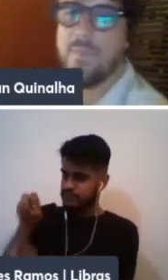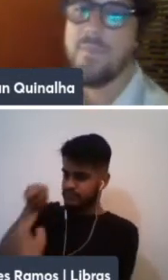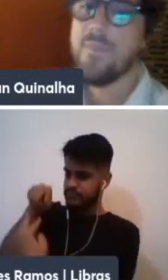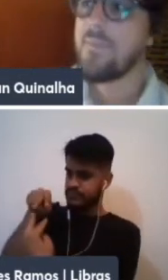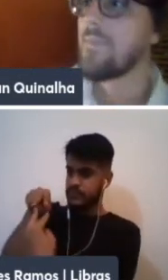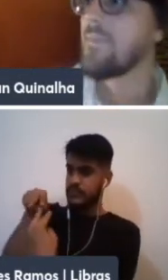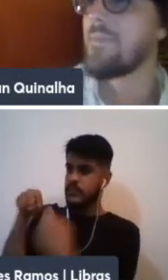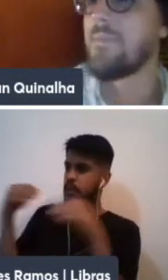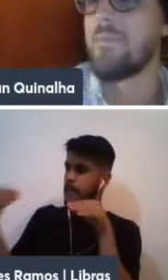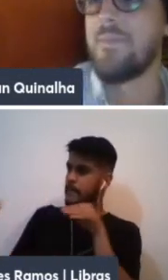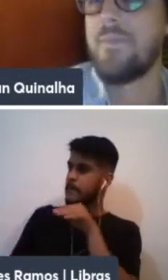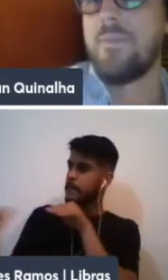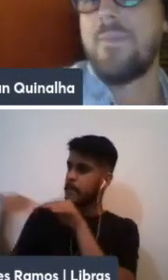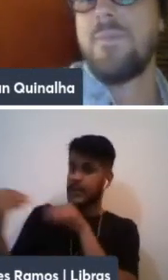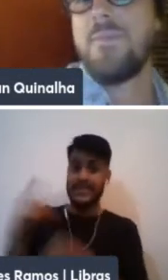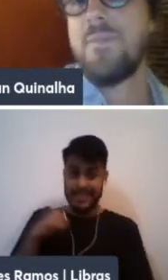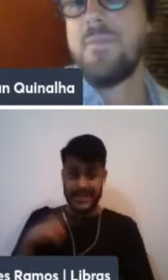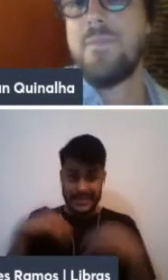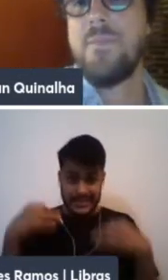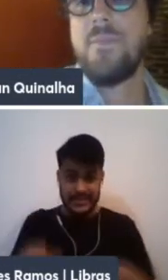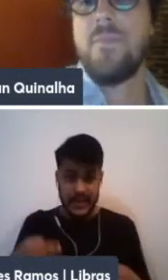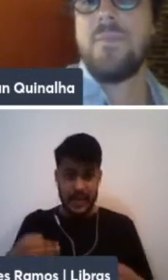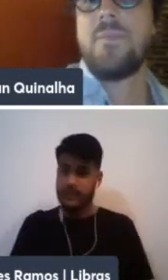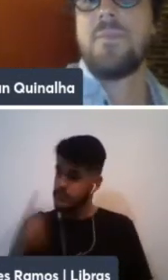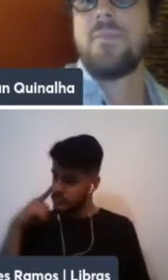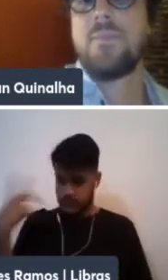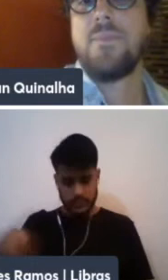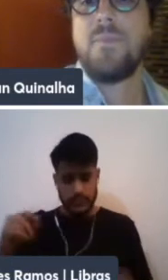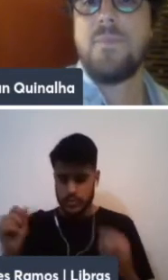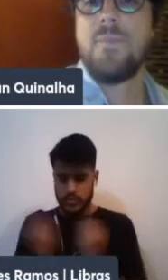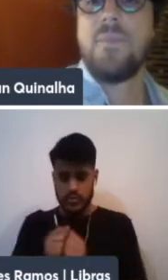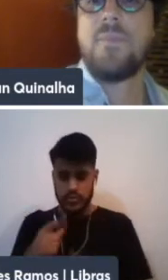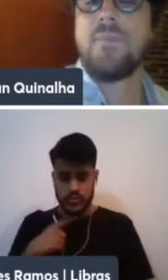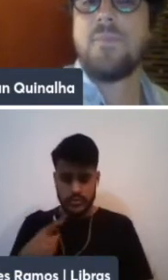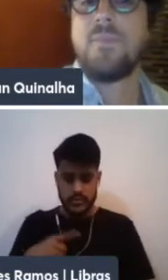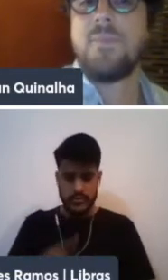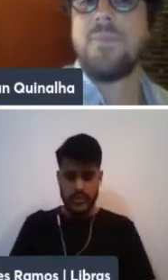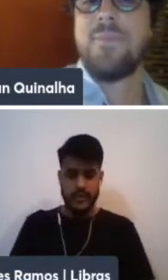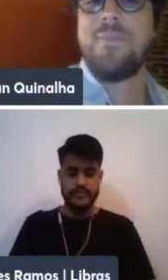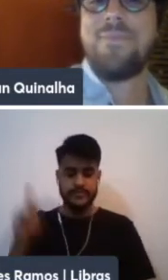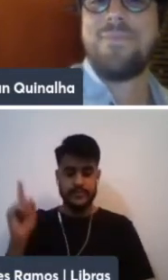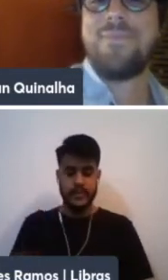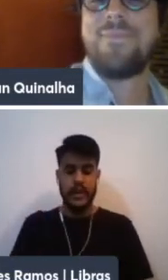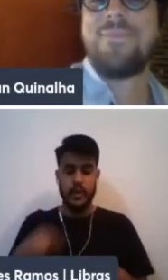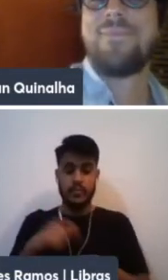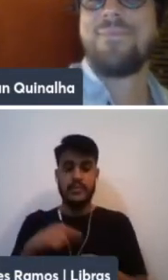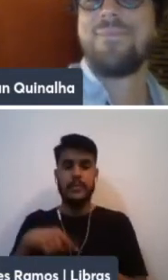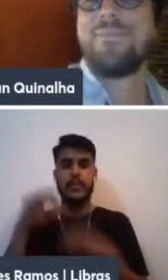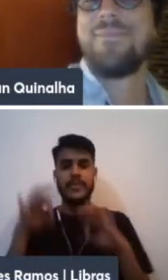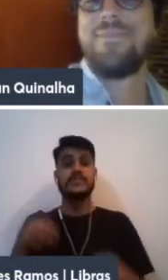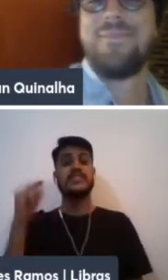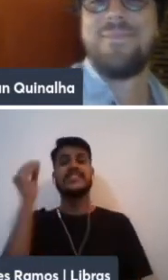aí rolava aquela química e era um tempo muito experimental, né?